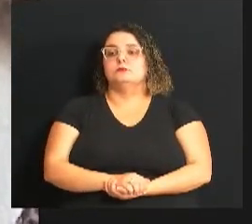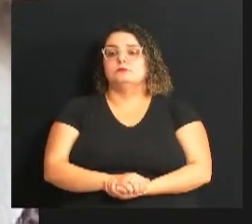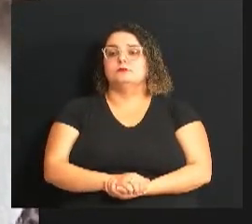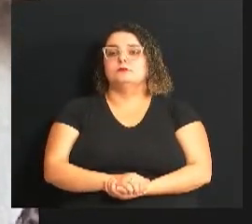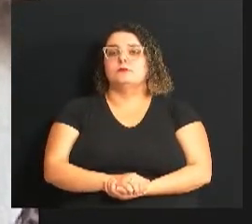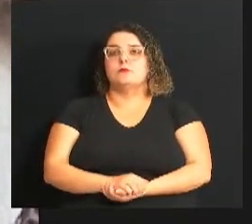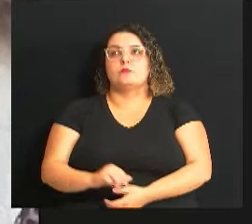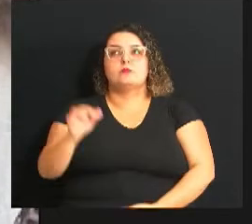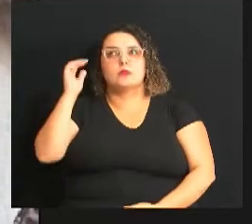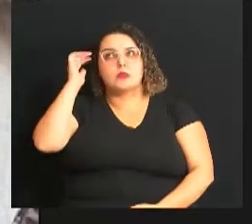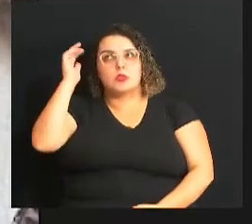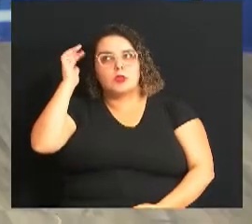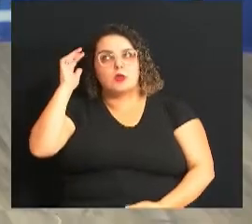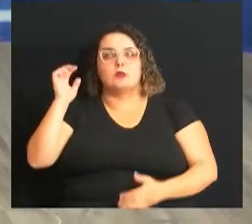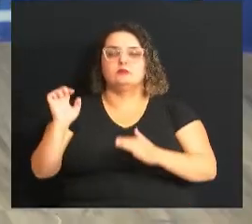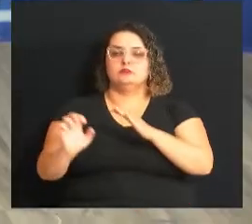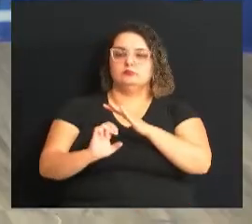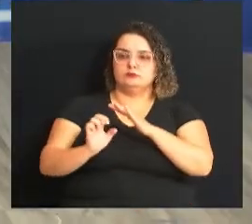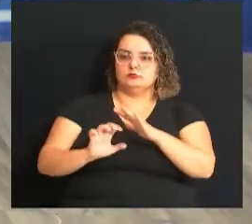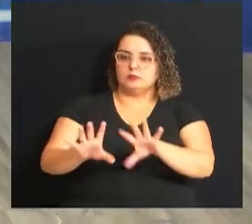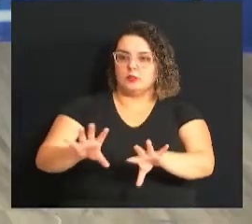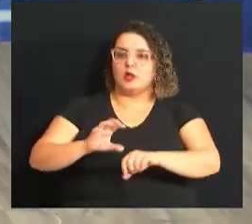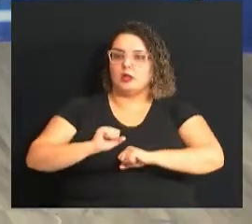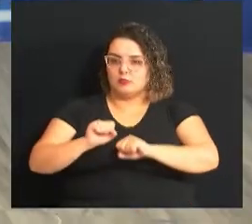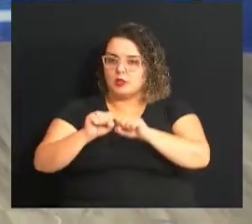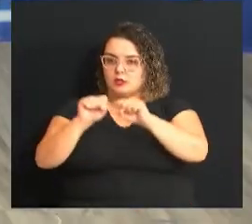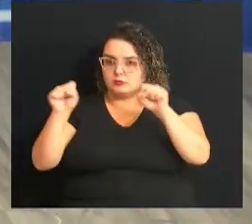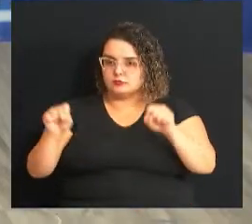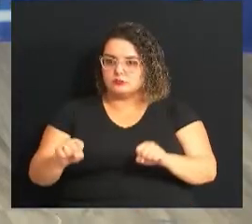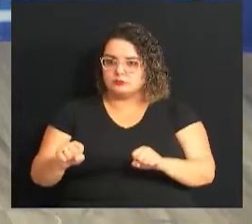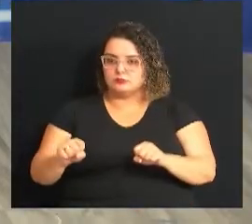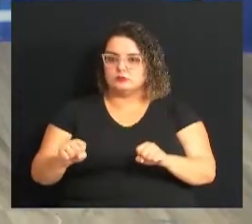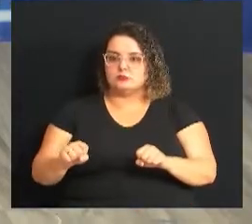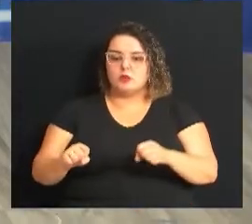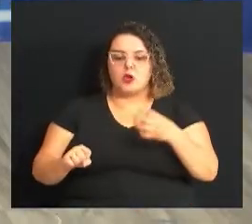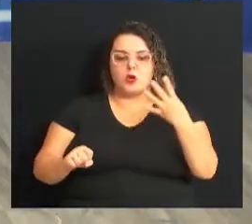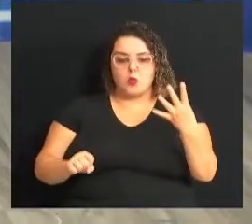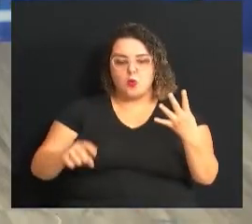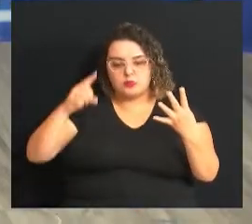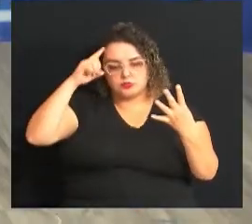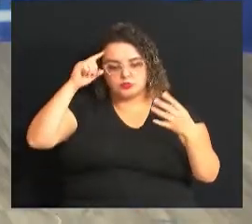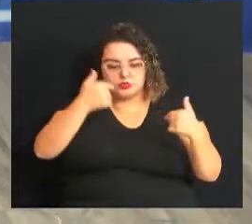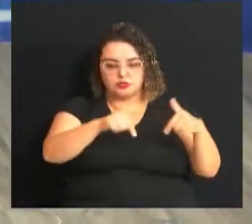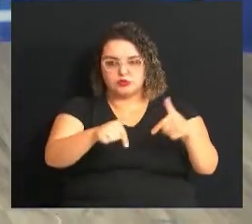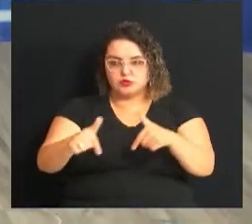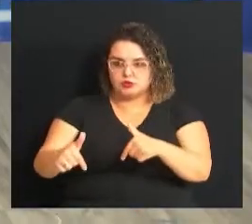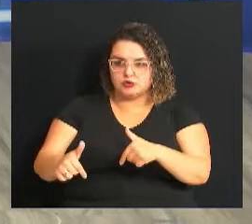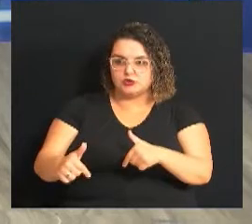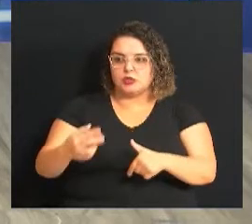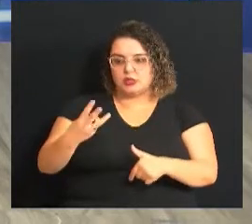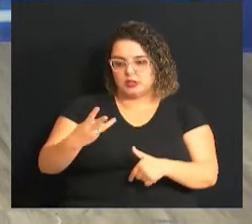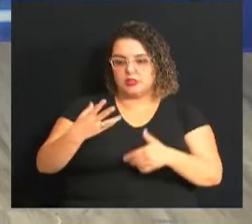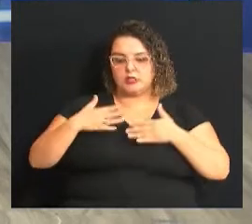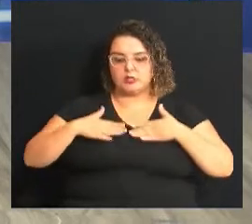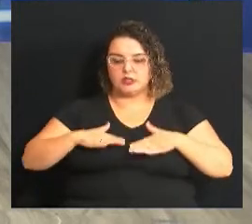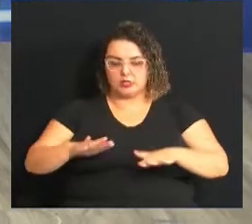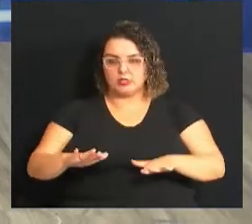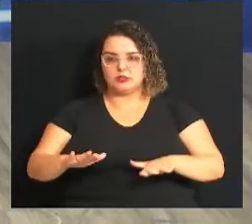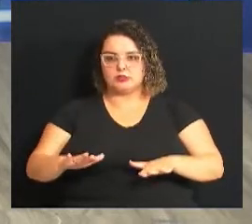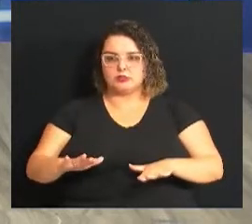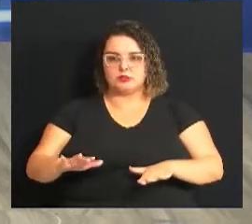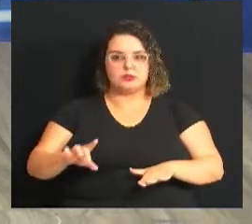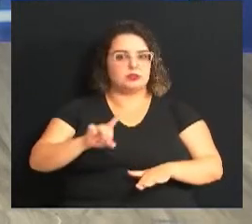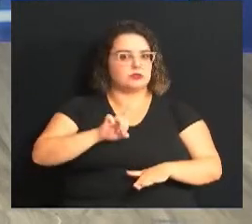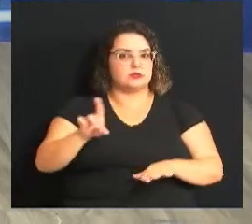Imaginando que uma empresa adote este sistema, então, de 4 dias trabalhados e 3 de descanso. Não deu